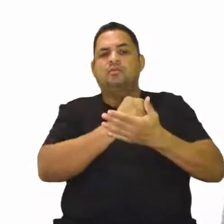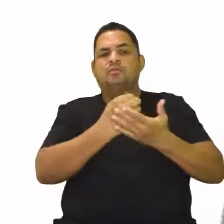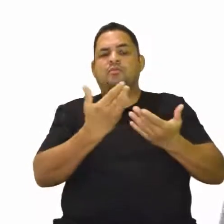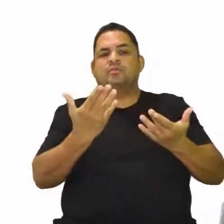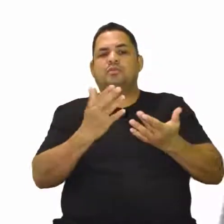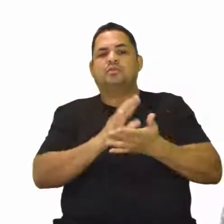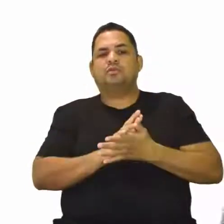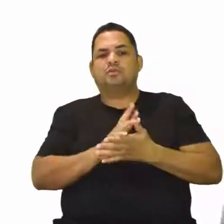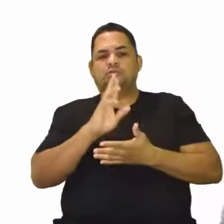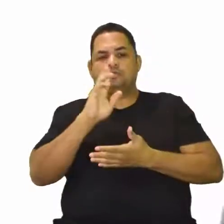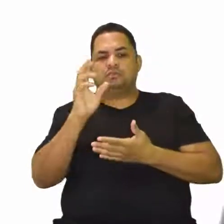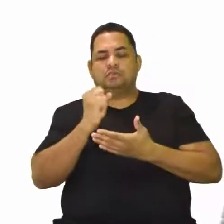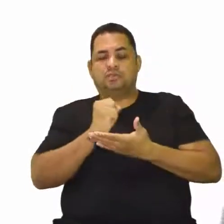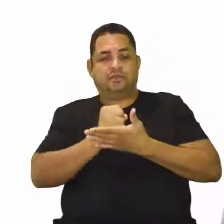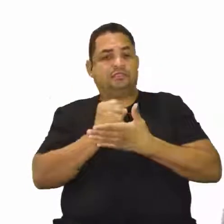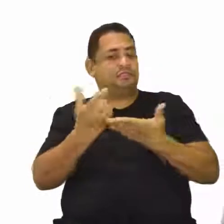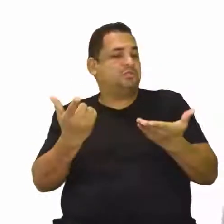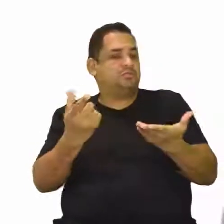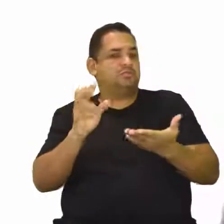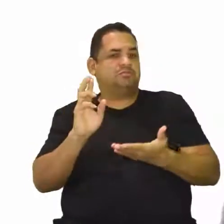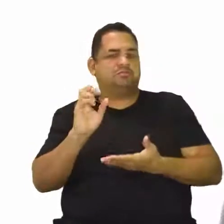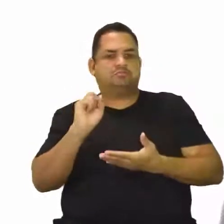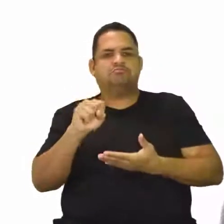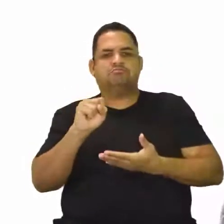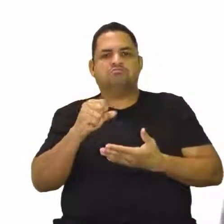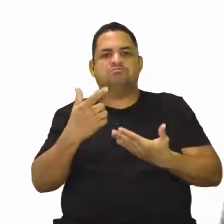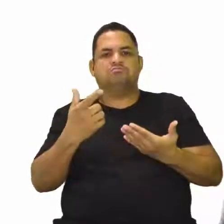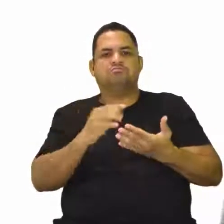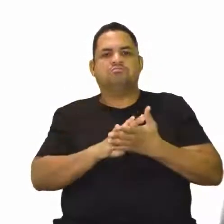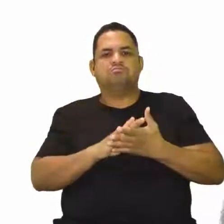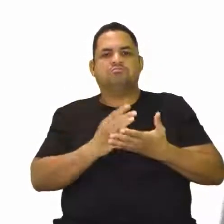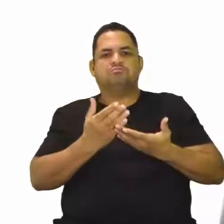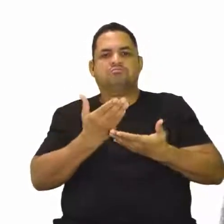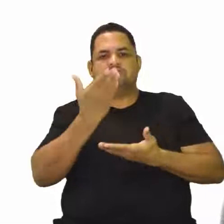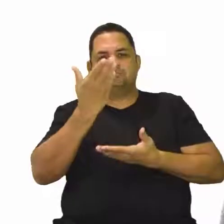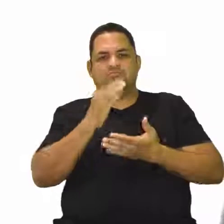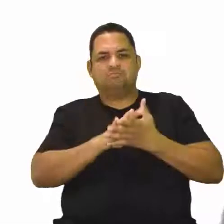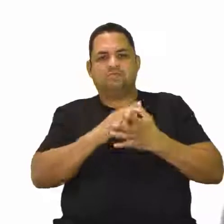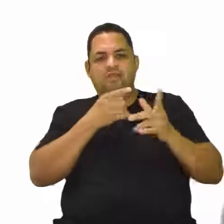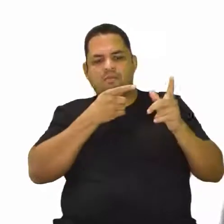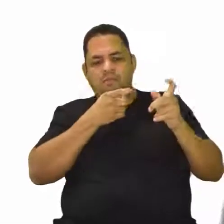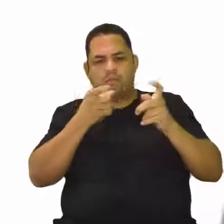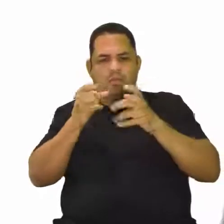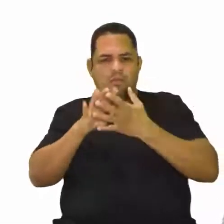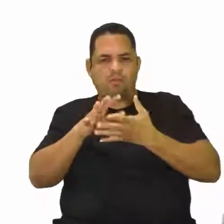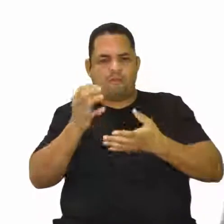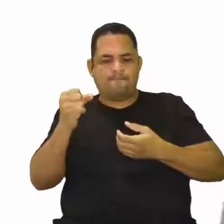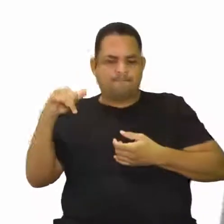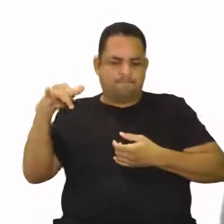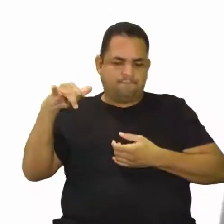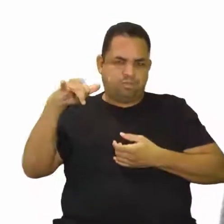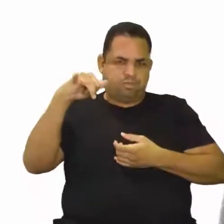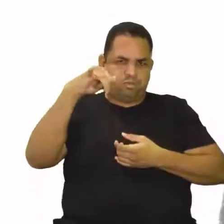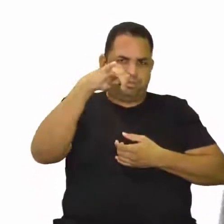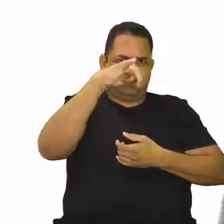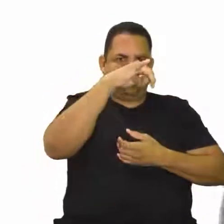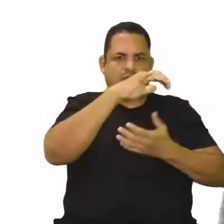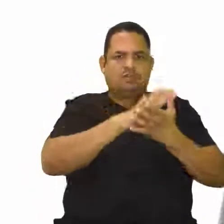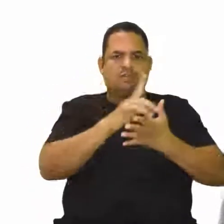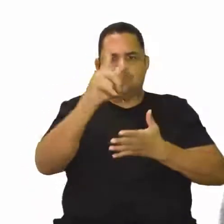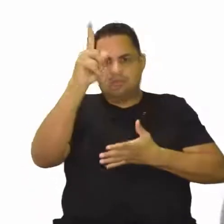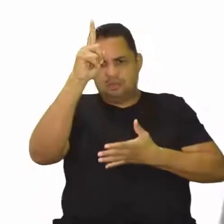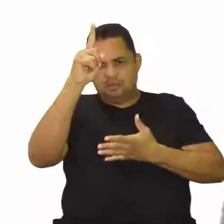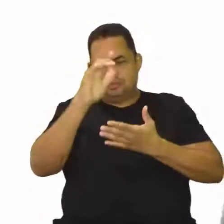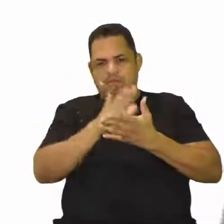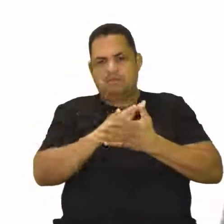e esta irá colaborar certo bombardeio sobre a Alemanha basicamente Alemanha vai ser